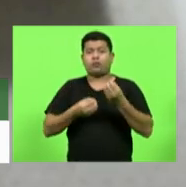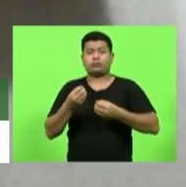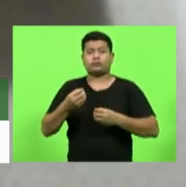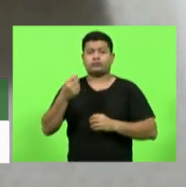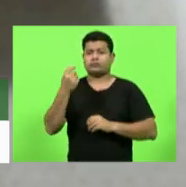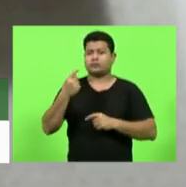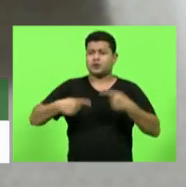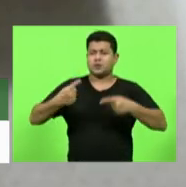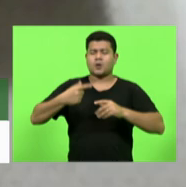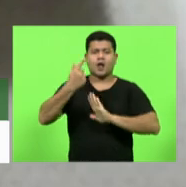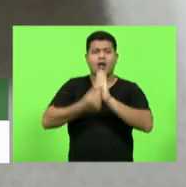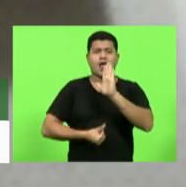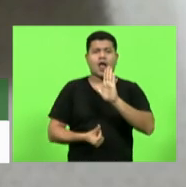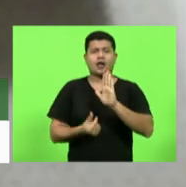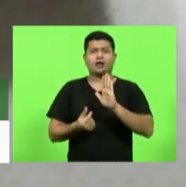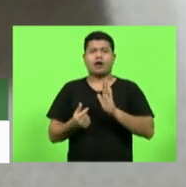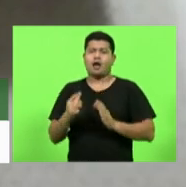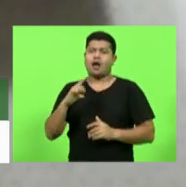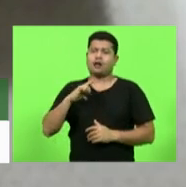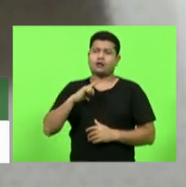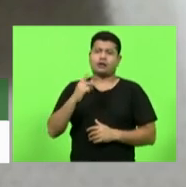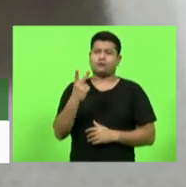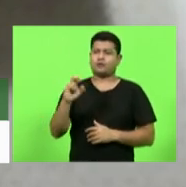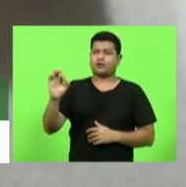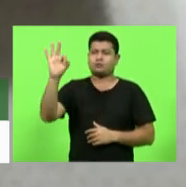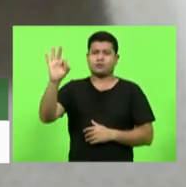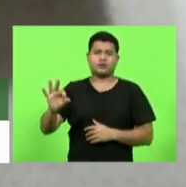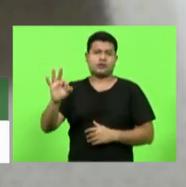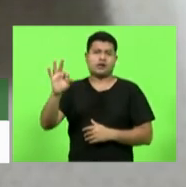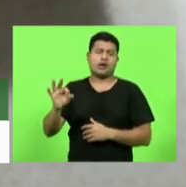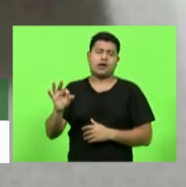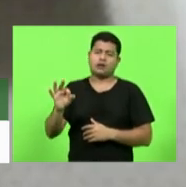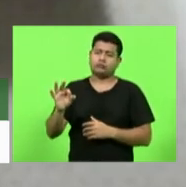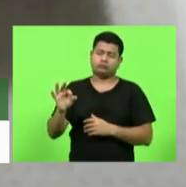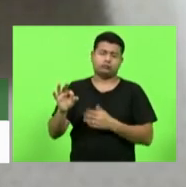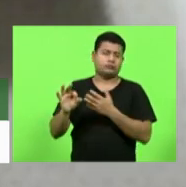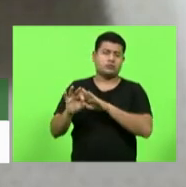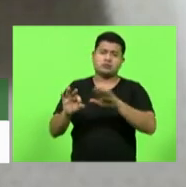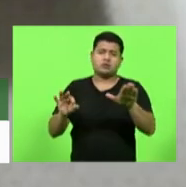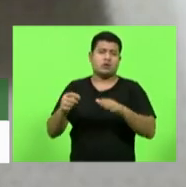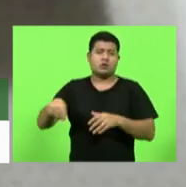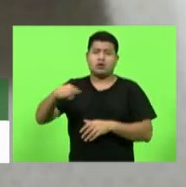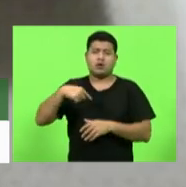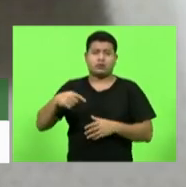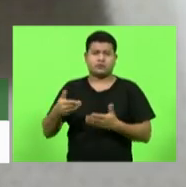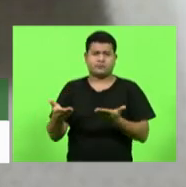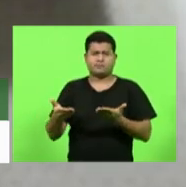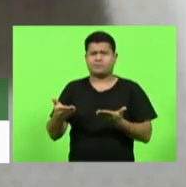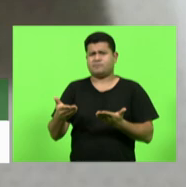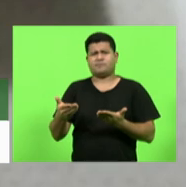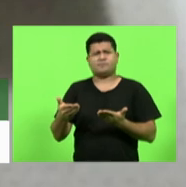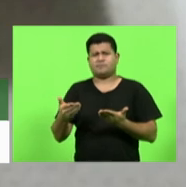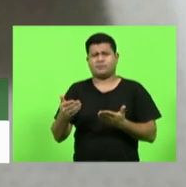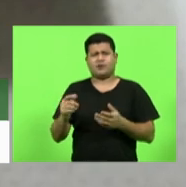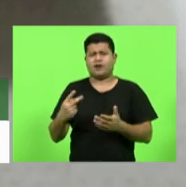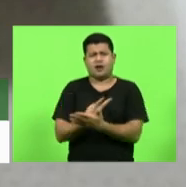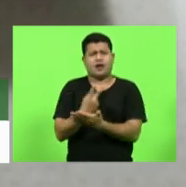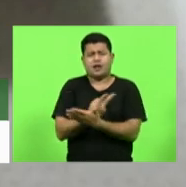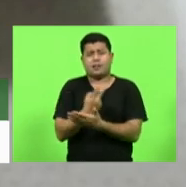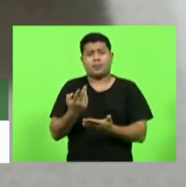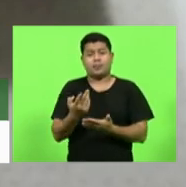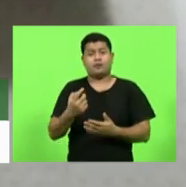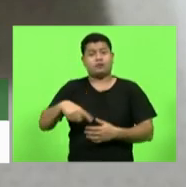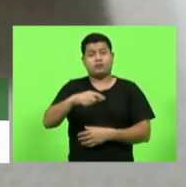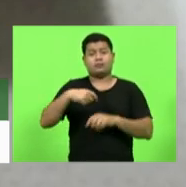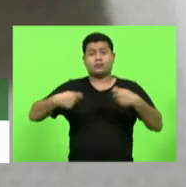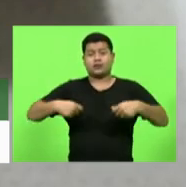educação? Ah, eu tenho os 25% de educação, é isso que eu tenho para a educação. E, na verdade, esse raciocínio ele está equivocado. Nós temos que